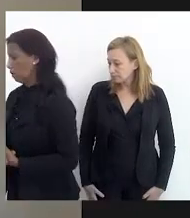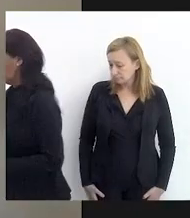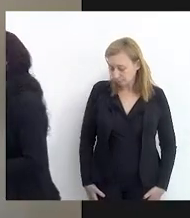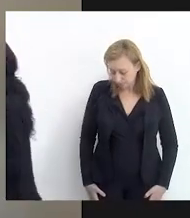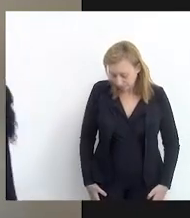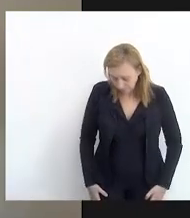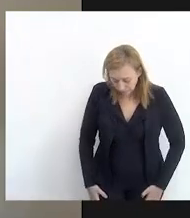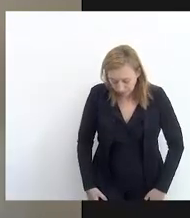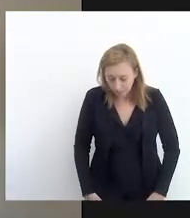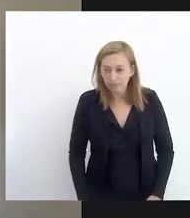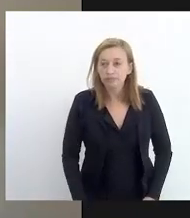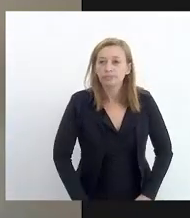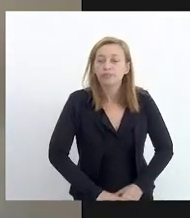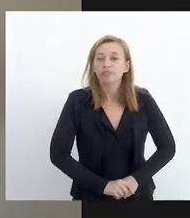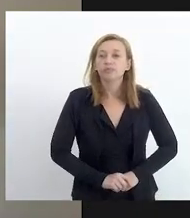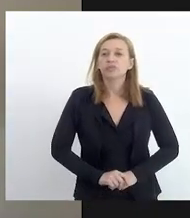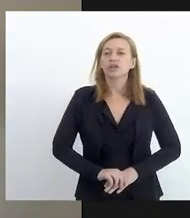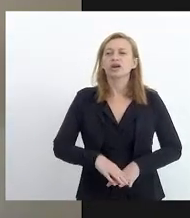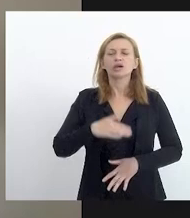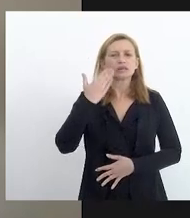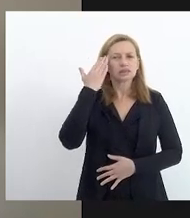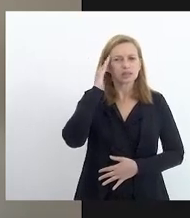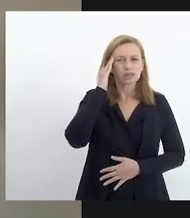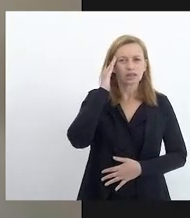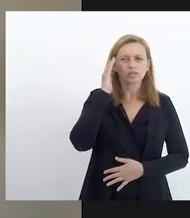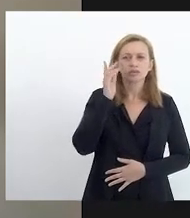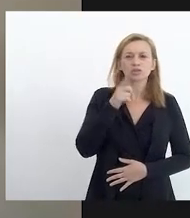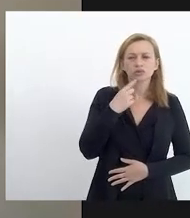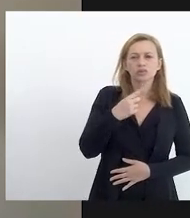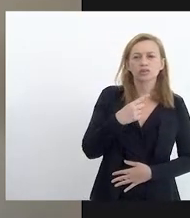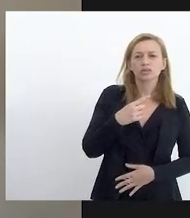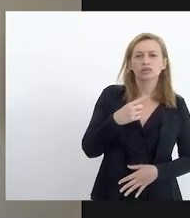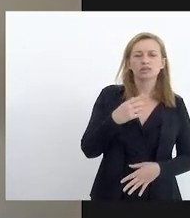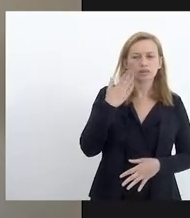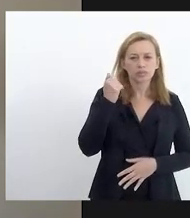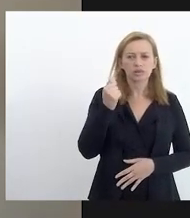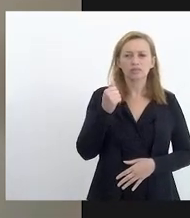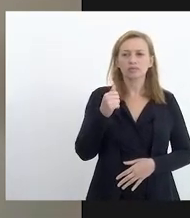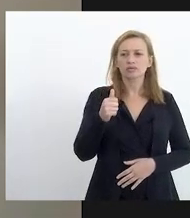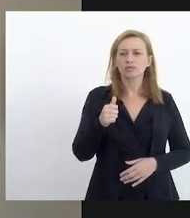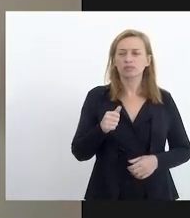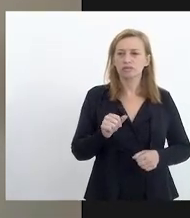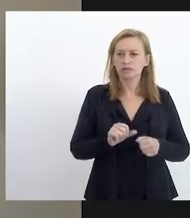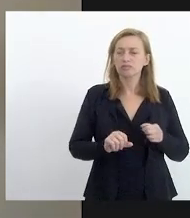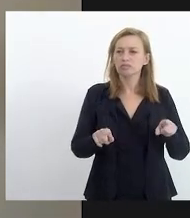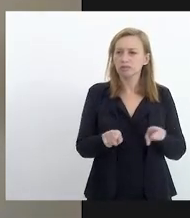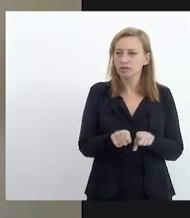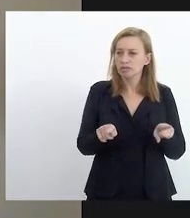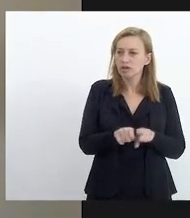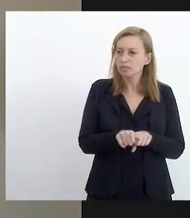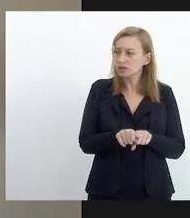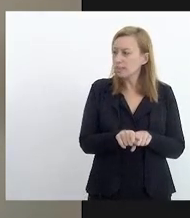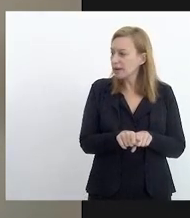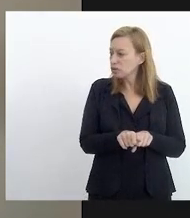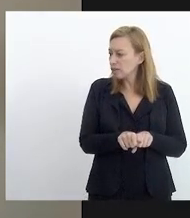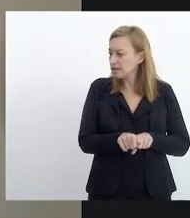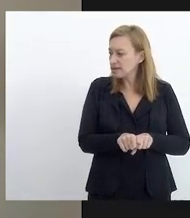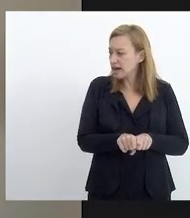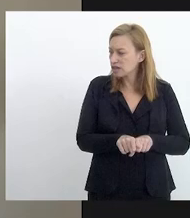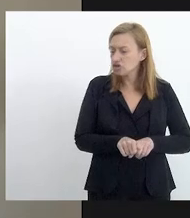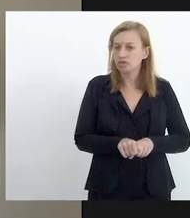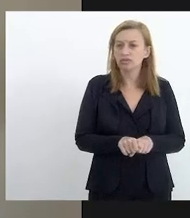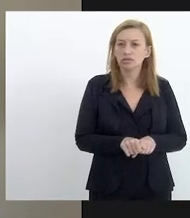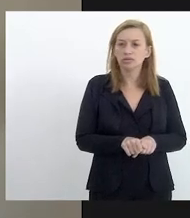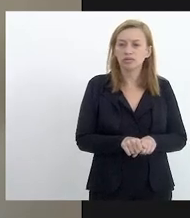nós fazemos e entendemos que estamos fazendo também pela população. Deixar aqui, seu presidente,